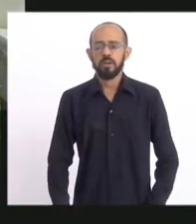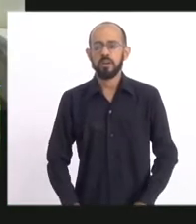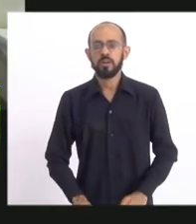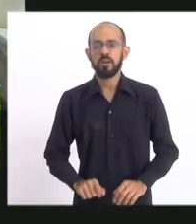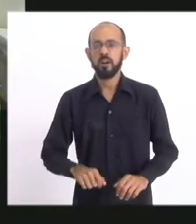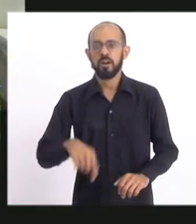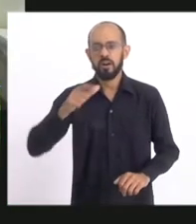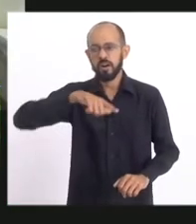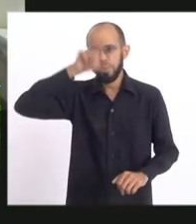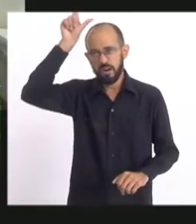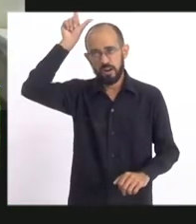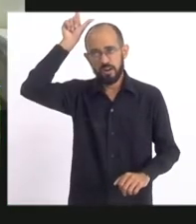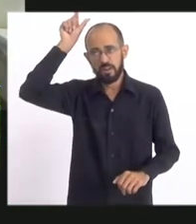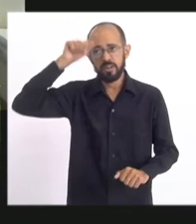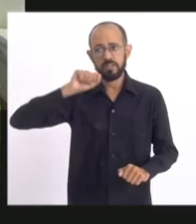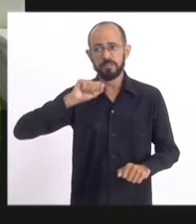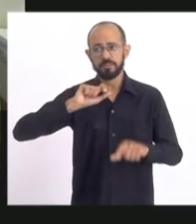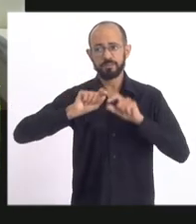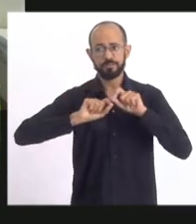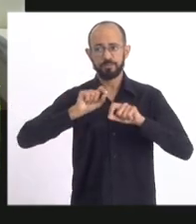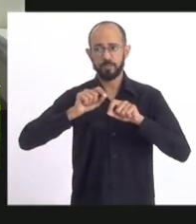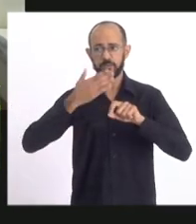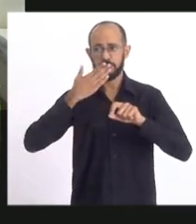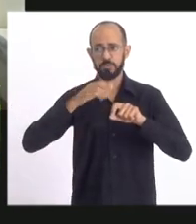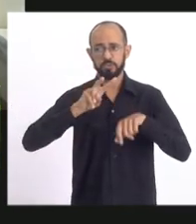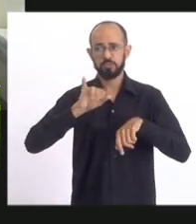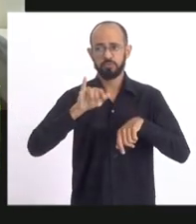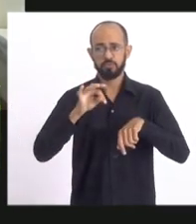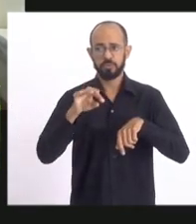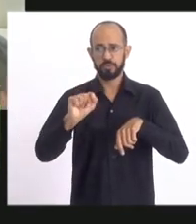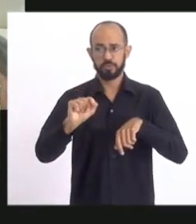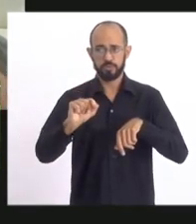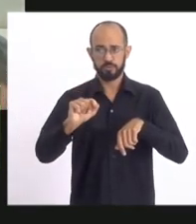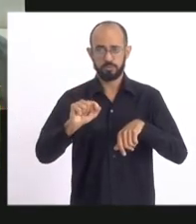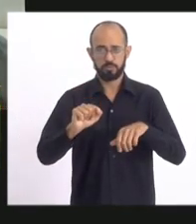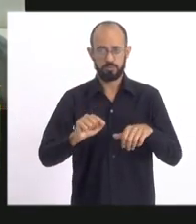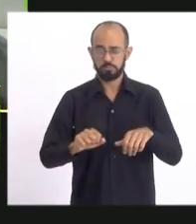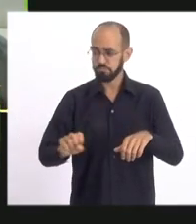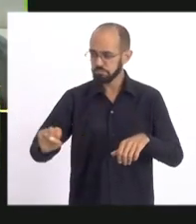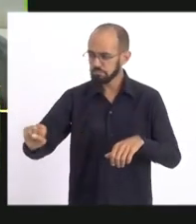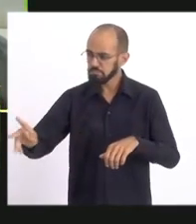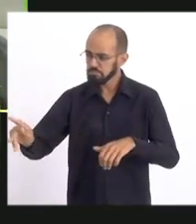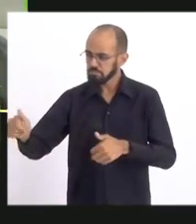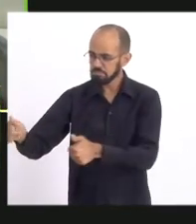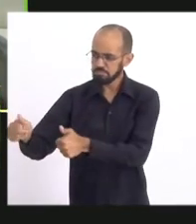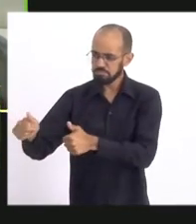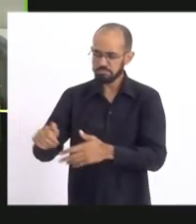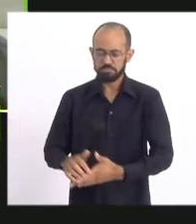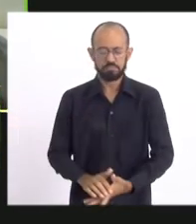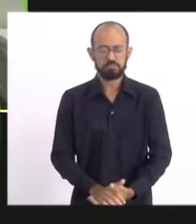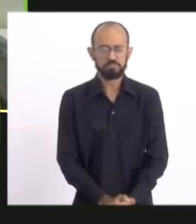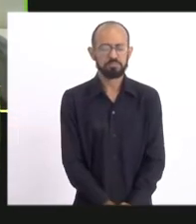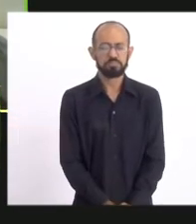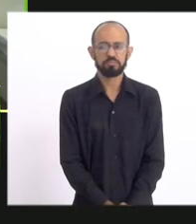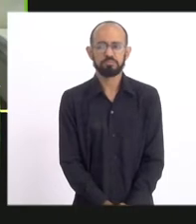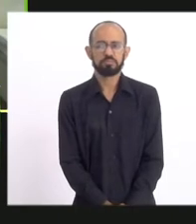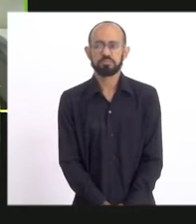Luiz Paulo, eu vou chamar o Tavares a ordem, que eu vou pedir vista nesse projeto, tá? Ok. Pedido